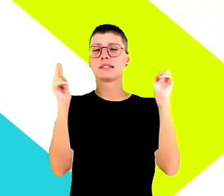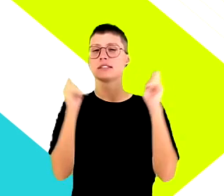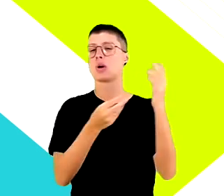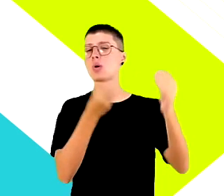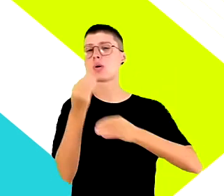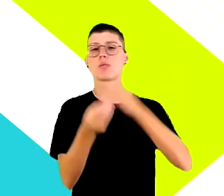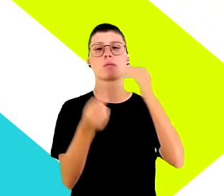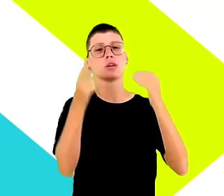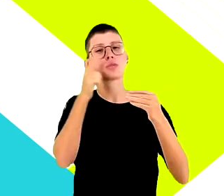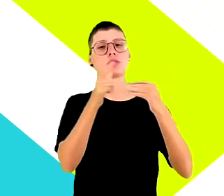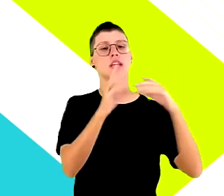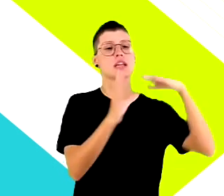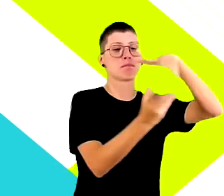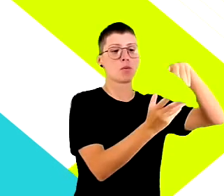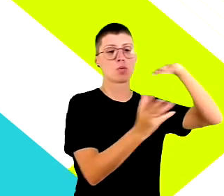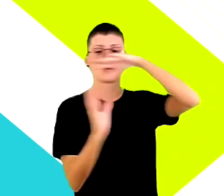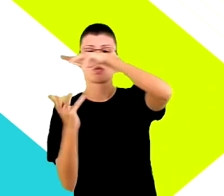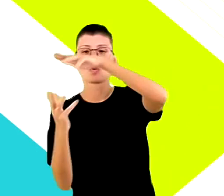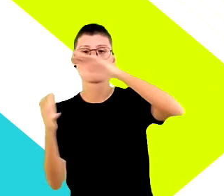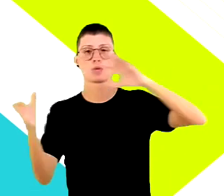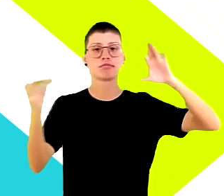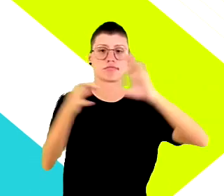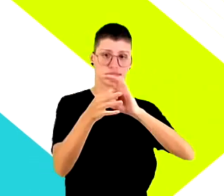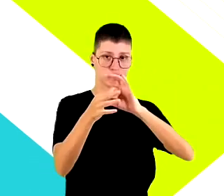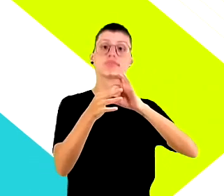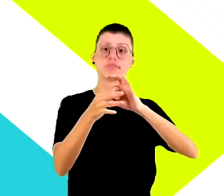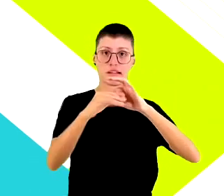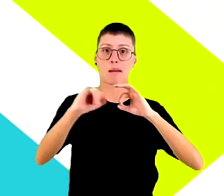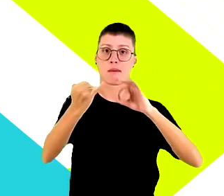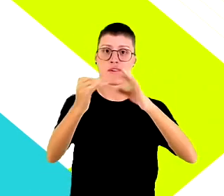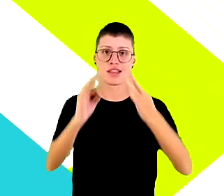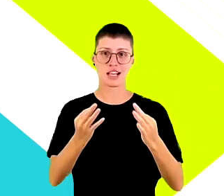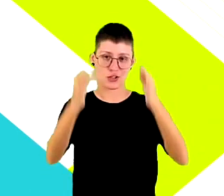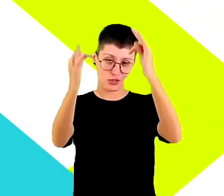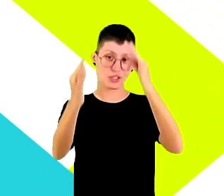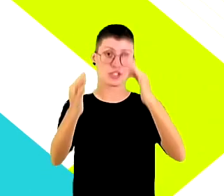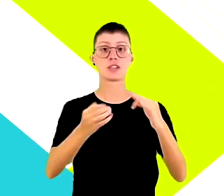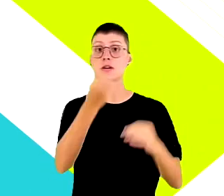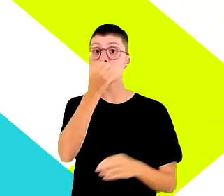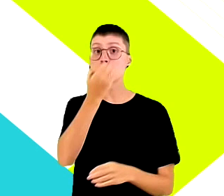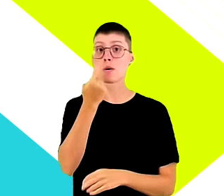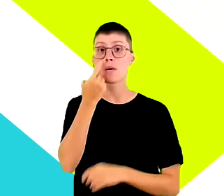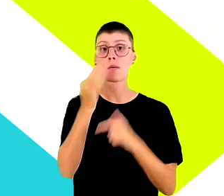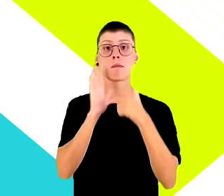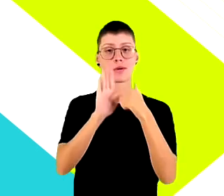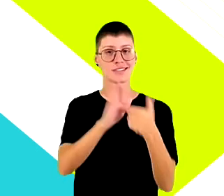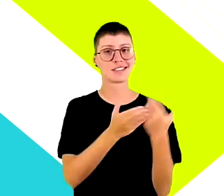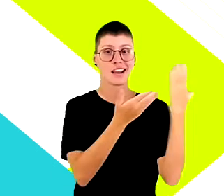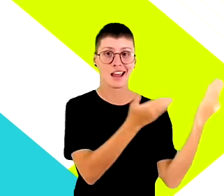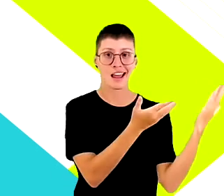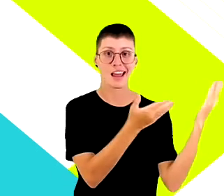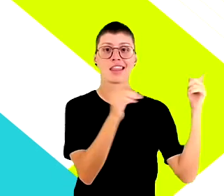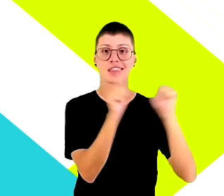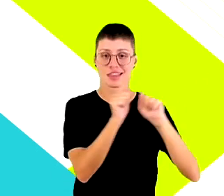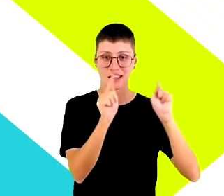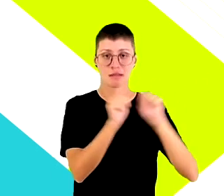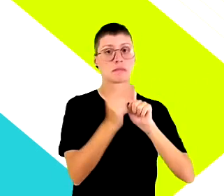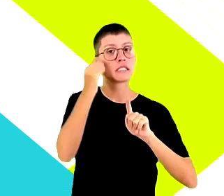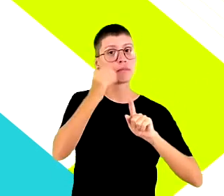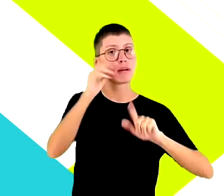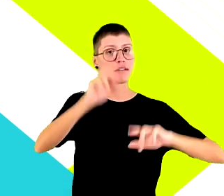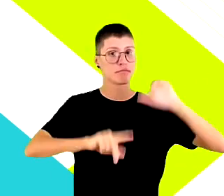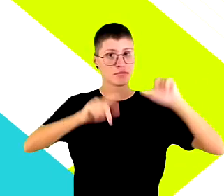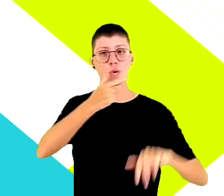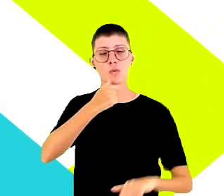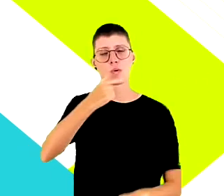mundos, né, usando tecnologia. Outros bons exemplos aí, acho que de experiências distintas que a gente tem no time. O Mohamed é o nosso head